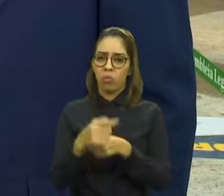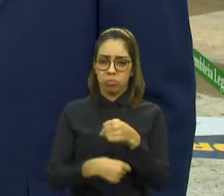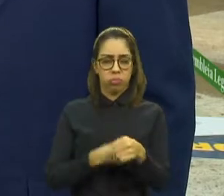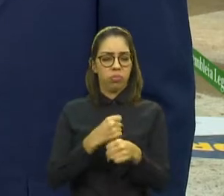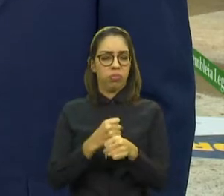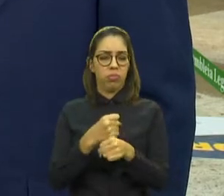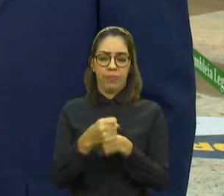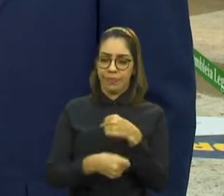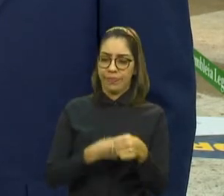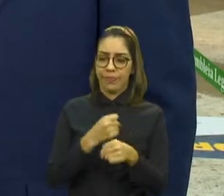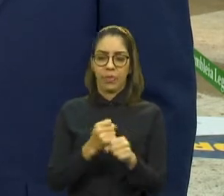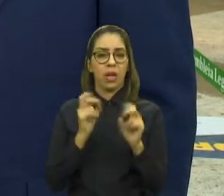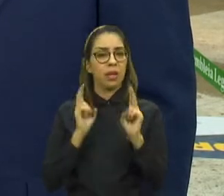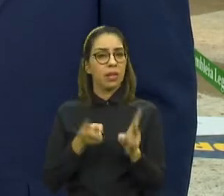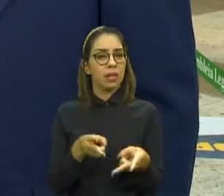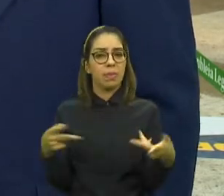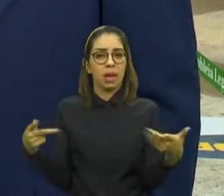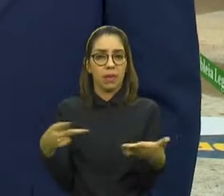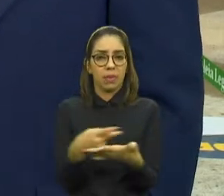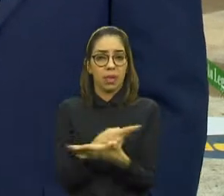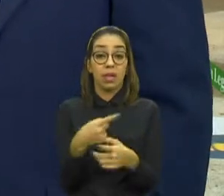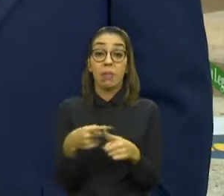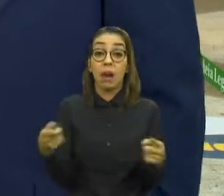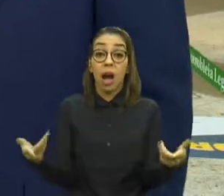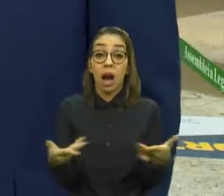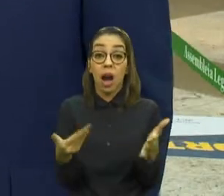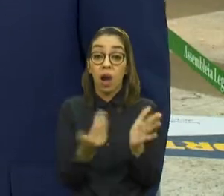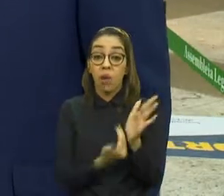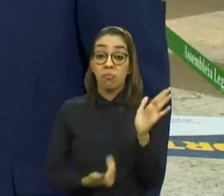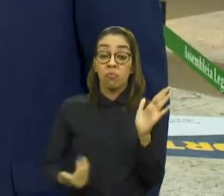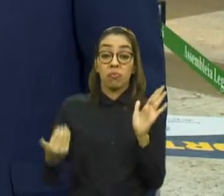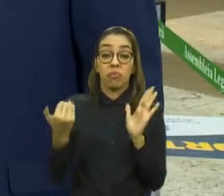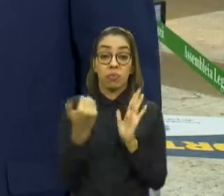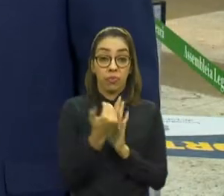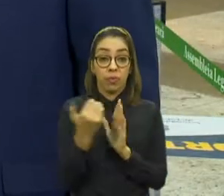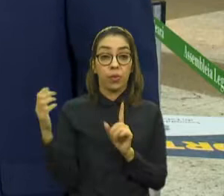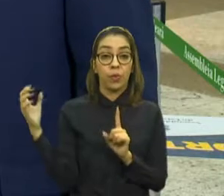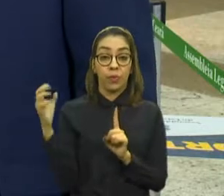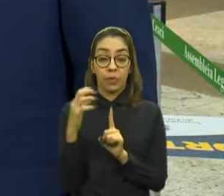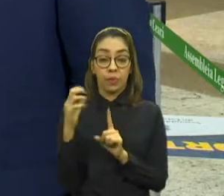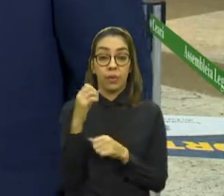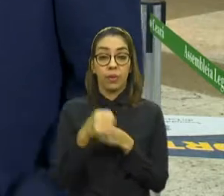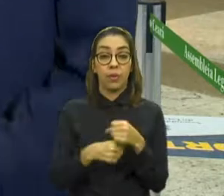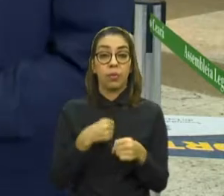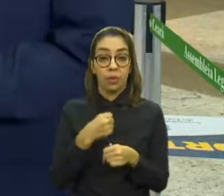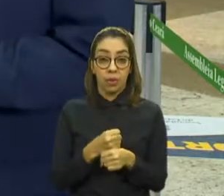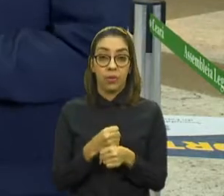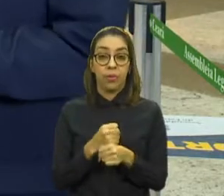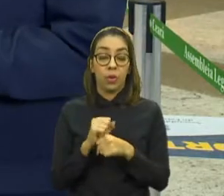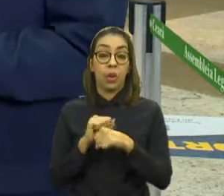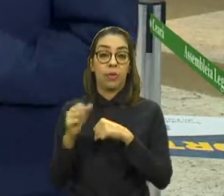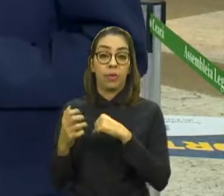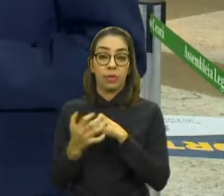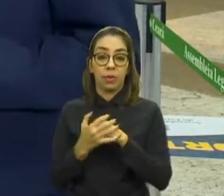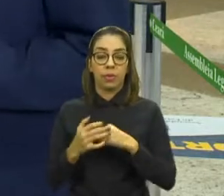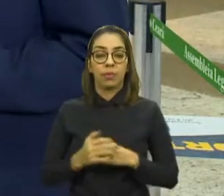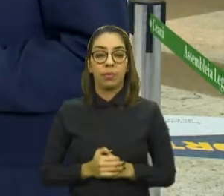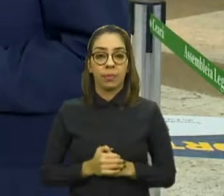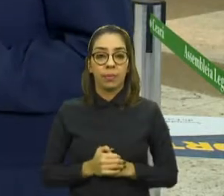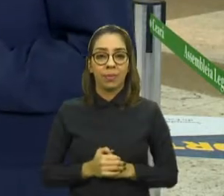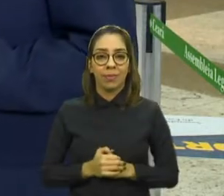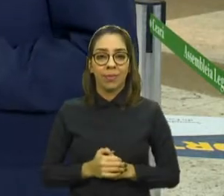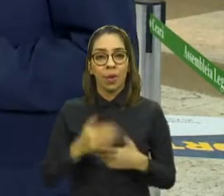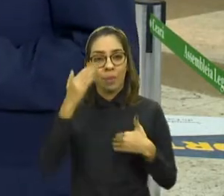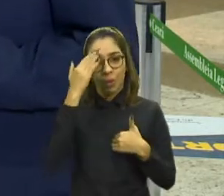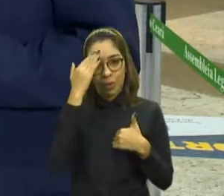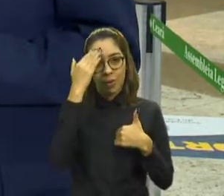mas vieram com uma intensidade muito maior por causa da Covid-19 em 2020 e 2021. Doutor Fábio, muito obrigado então